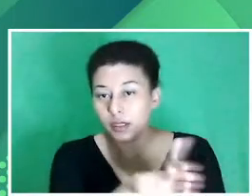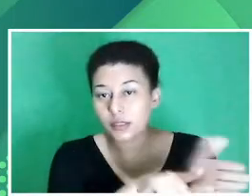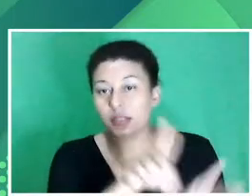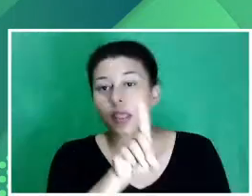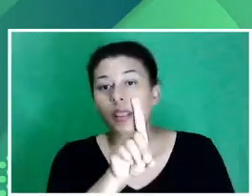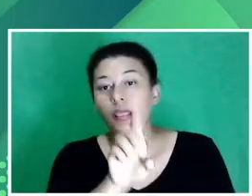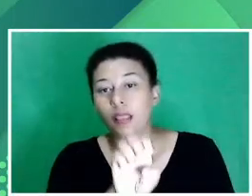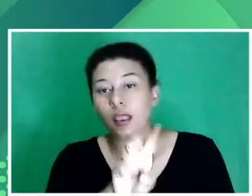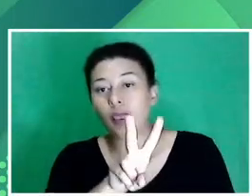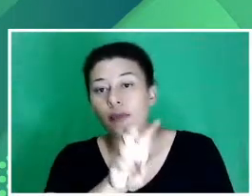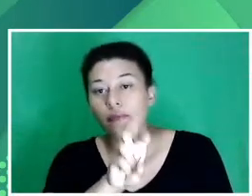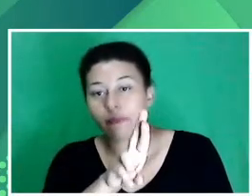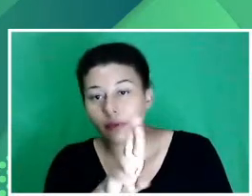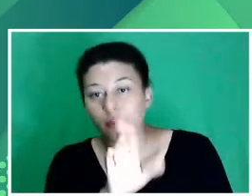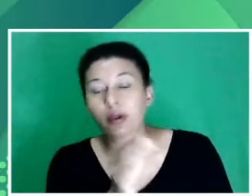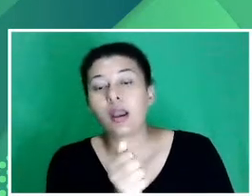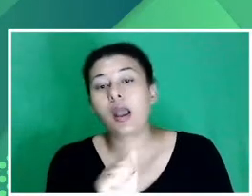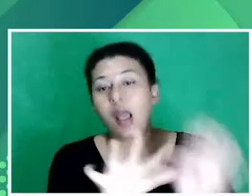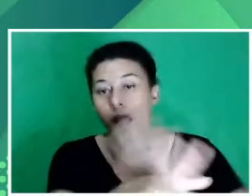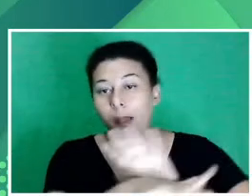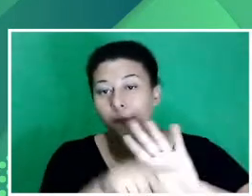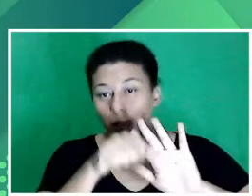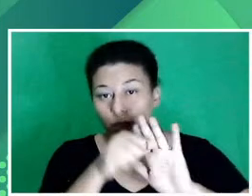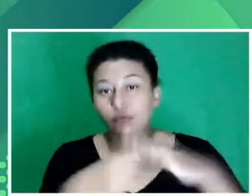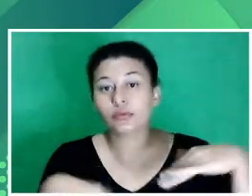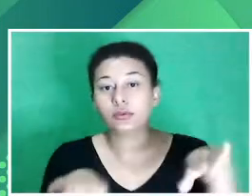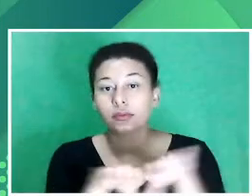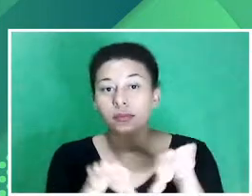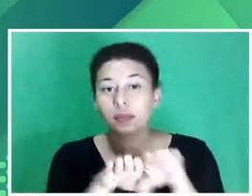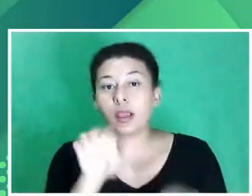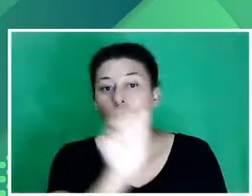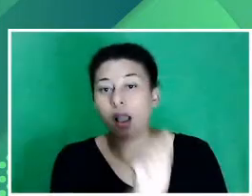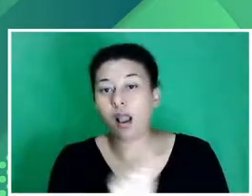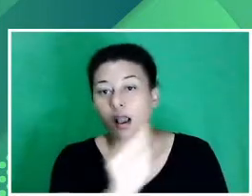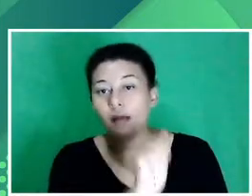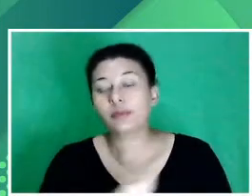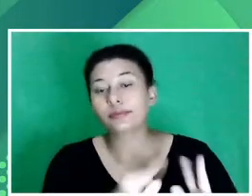a ASLI e a UNIR por essa conferência.